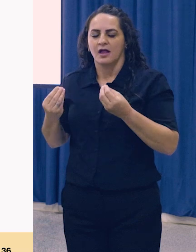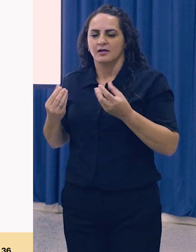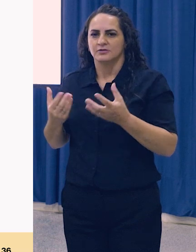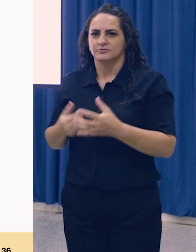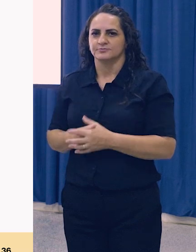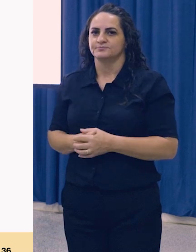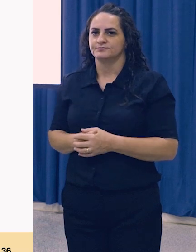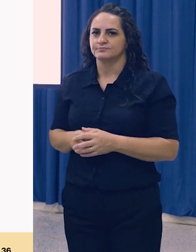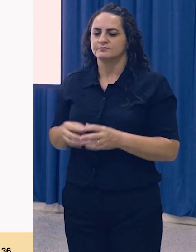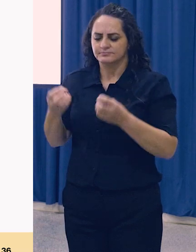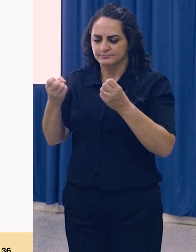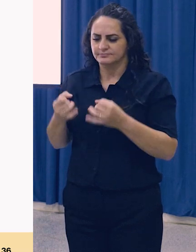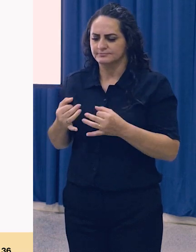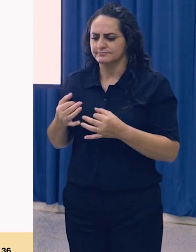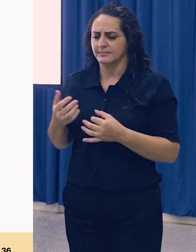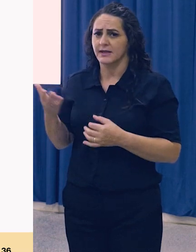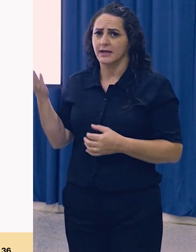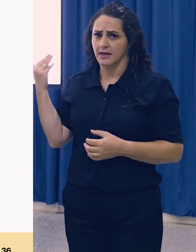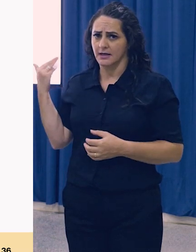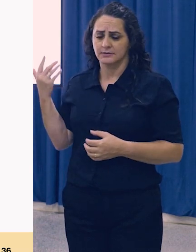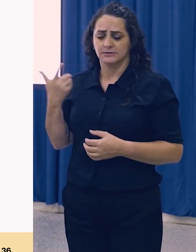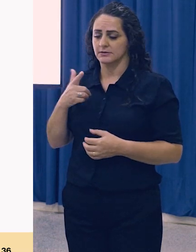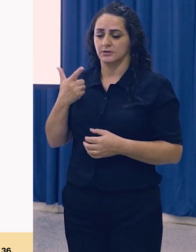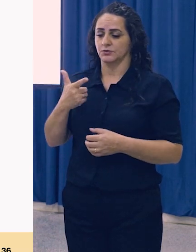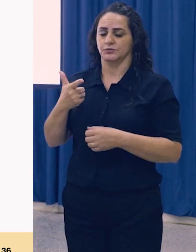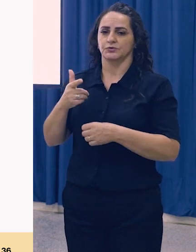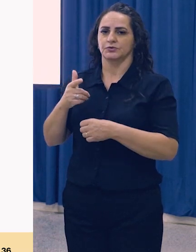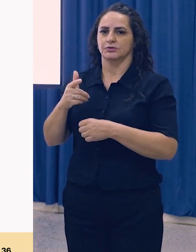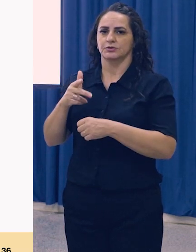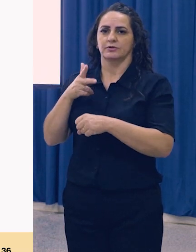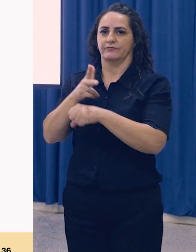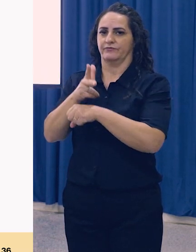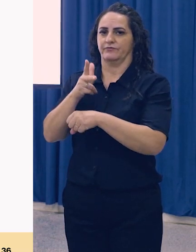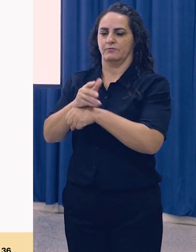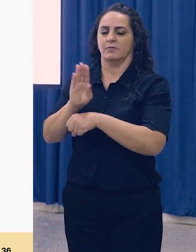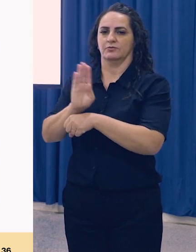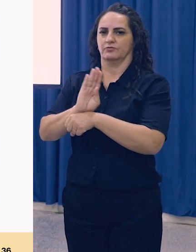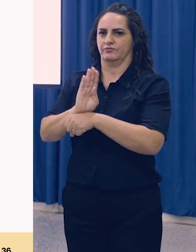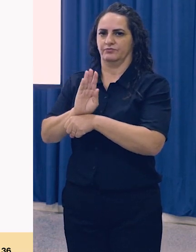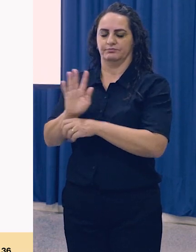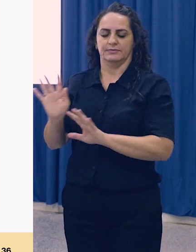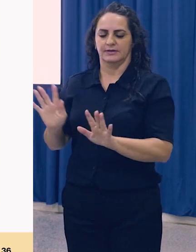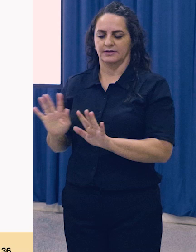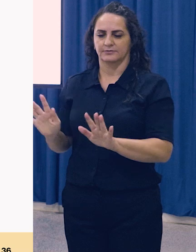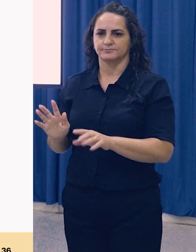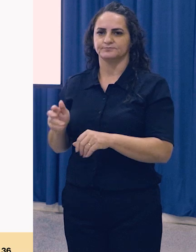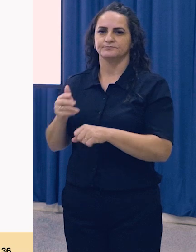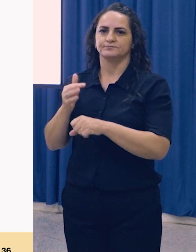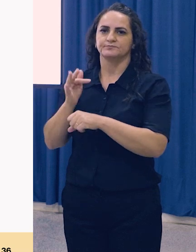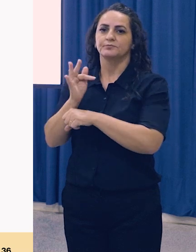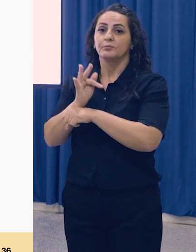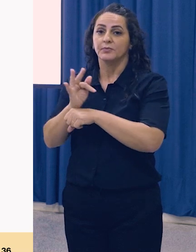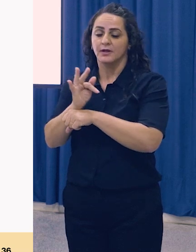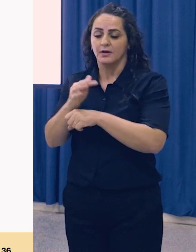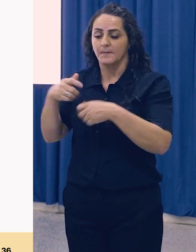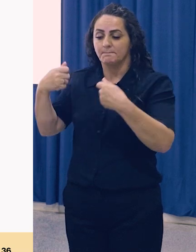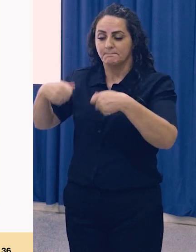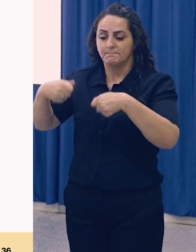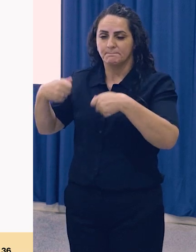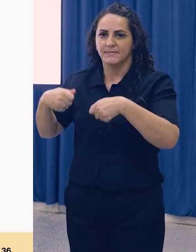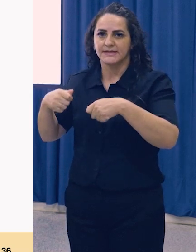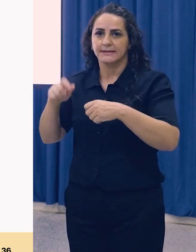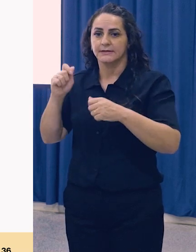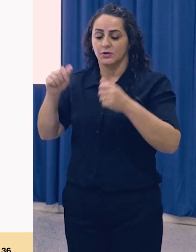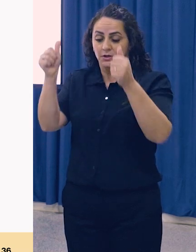aqui como eu falei, a gente não tinha gravado o filme ainda, então eu tinha que dar um jeito de utilizar imagens de banco